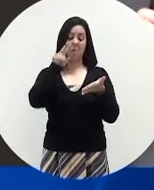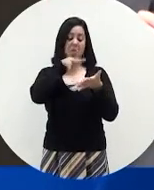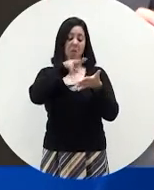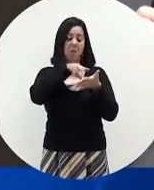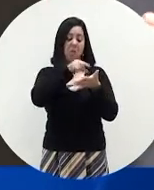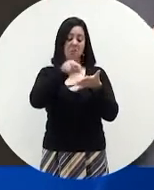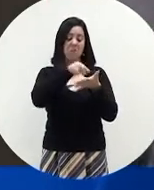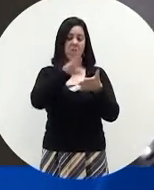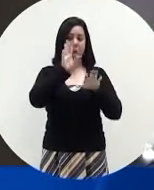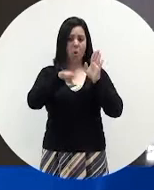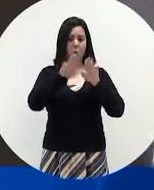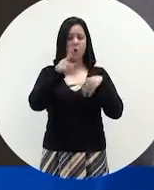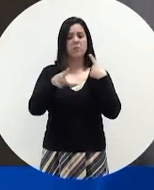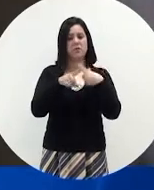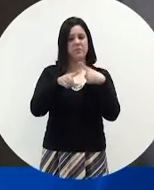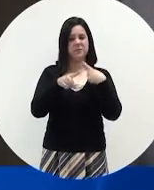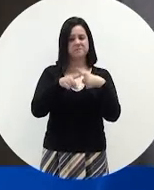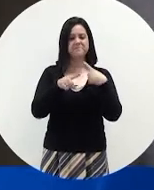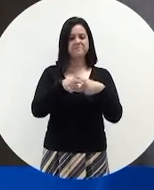vão afirmar